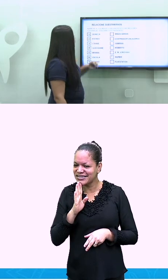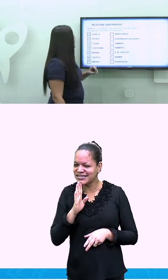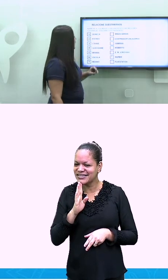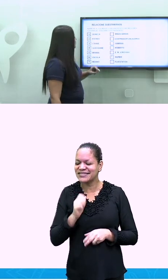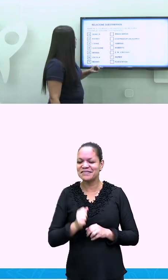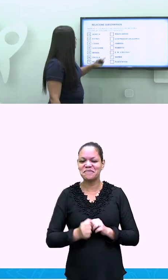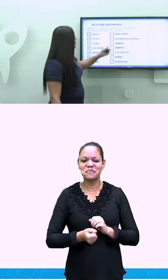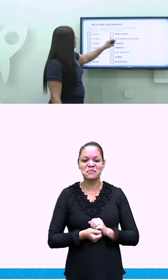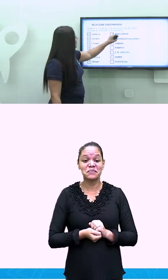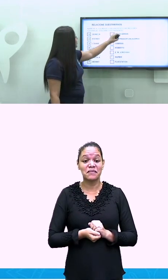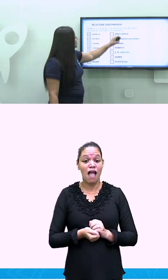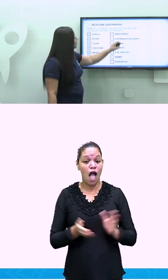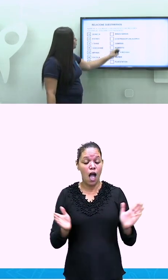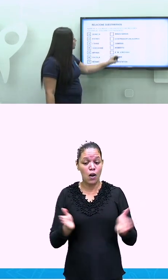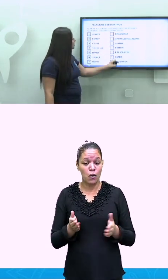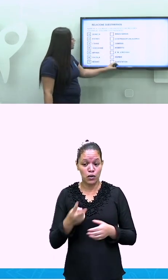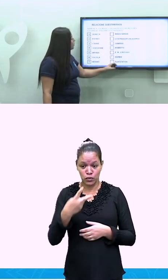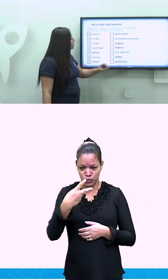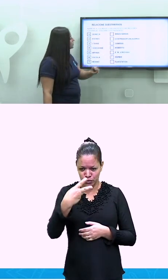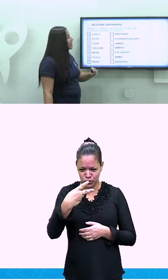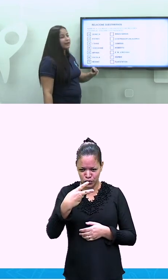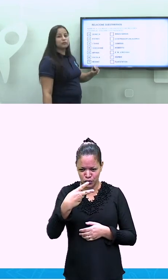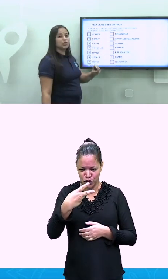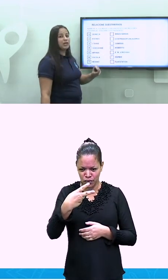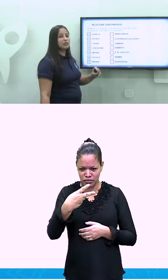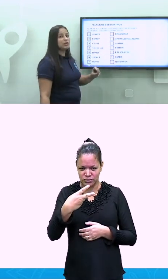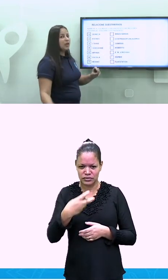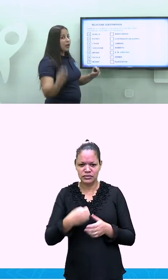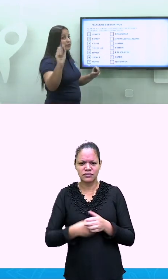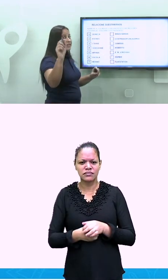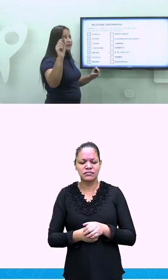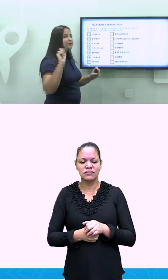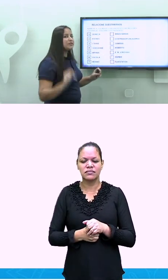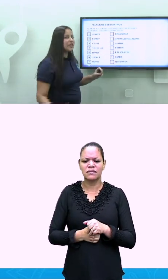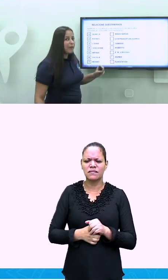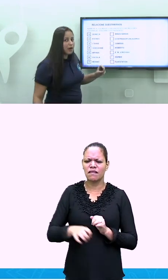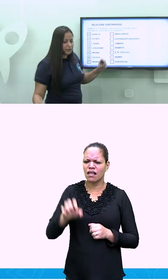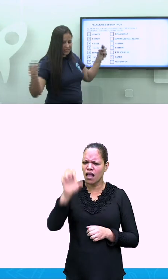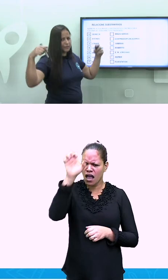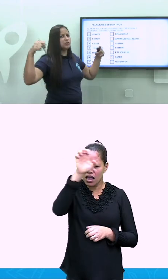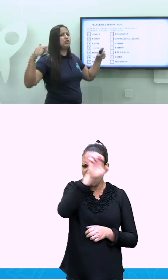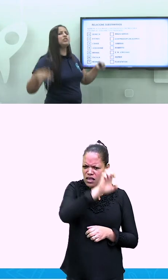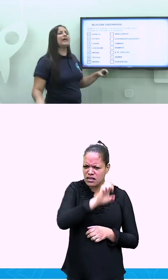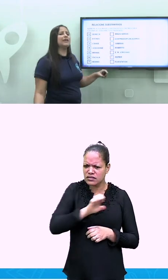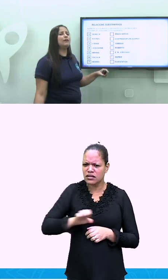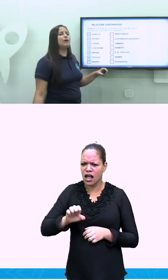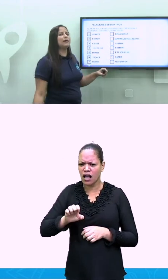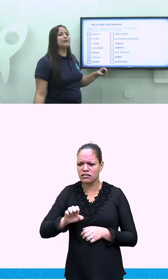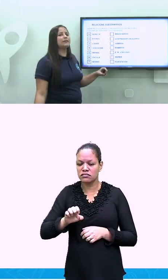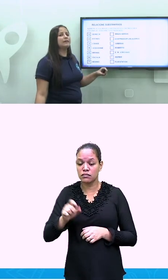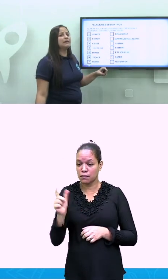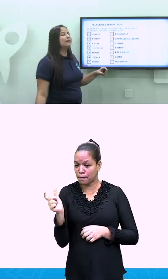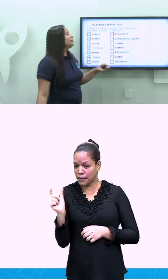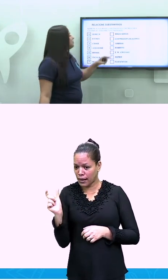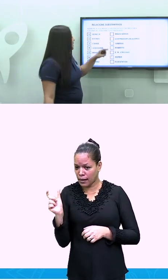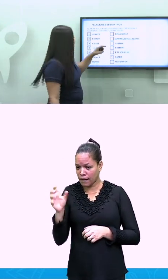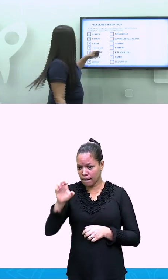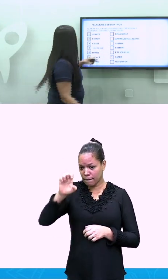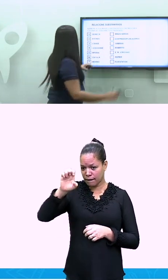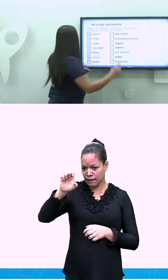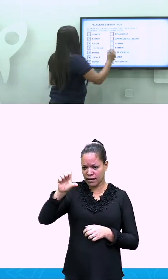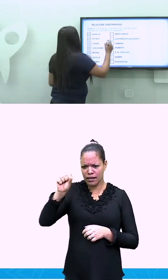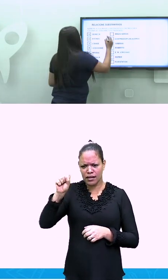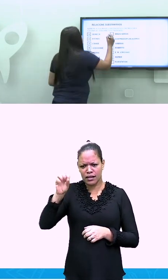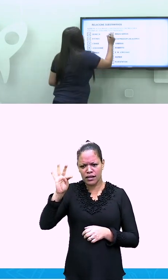2, estado. Qual dessa coluna aqui que é um estado, gente? É o estado que você mora, é o estado que a gente está aqui agora.